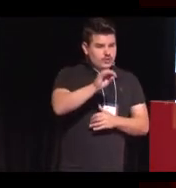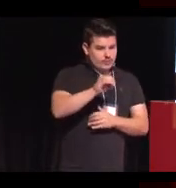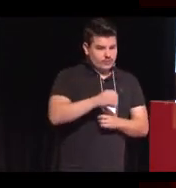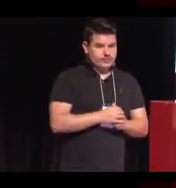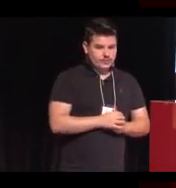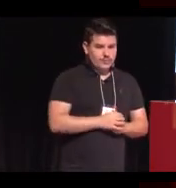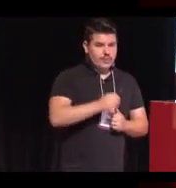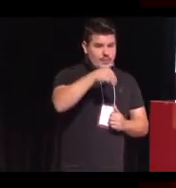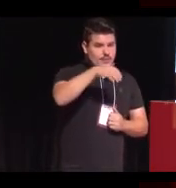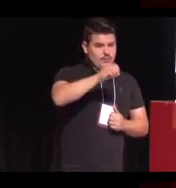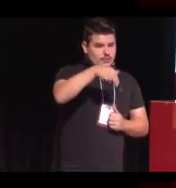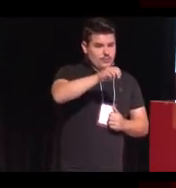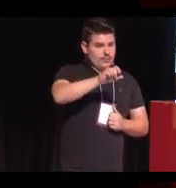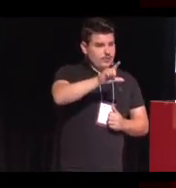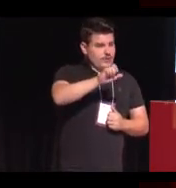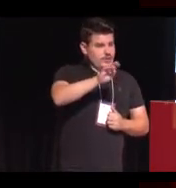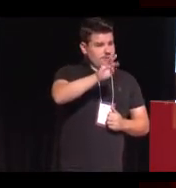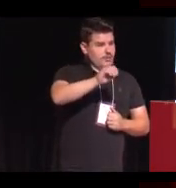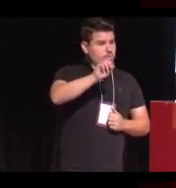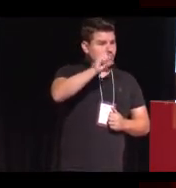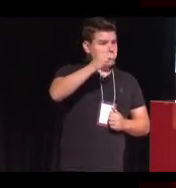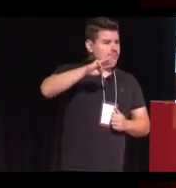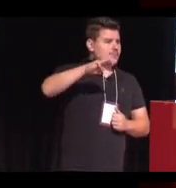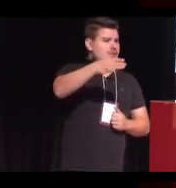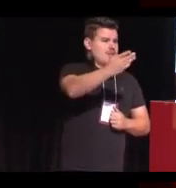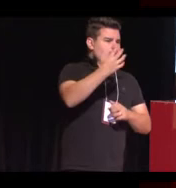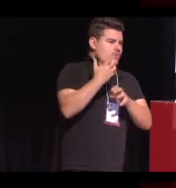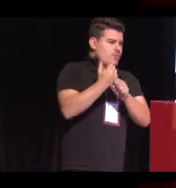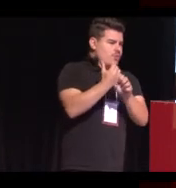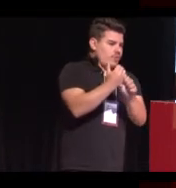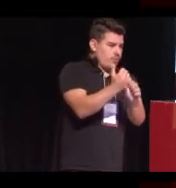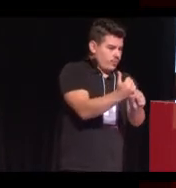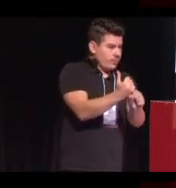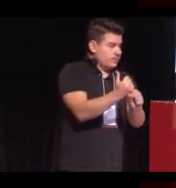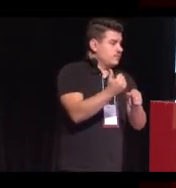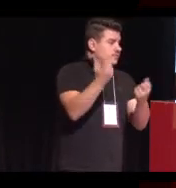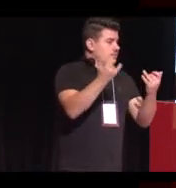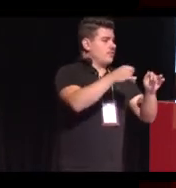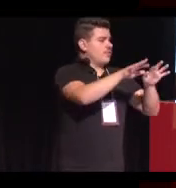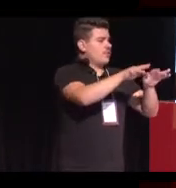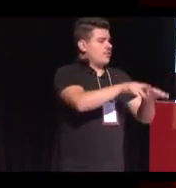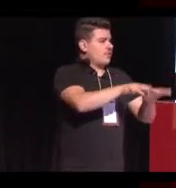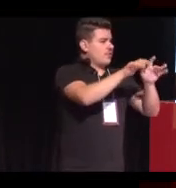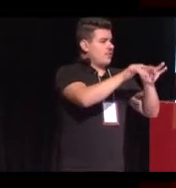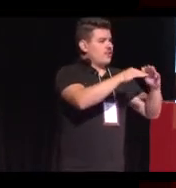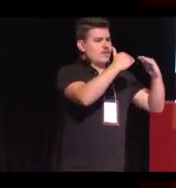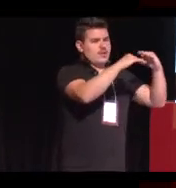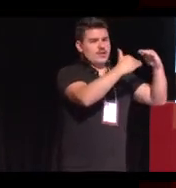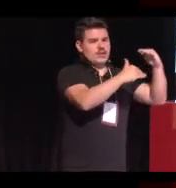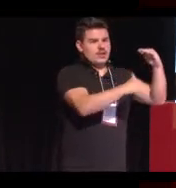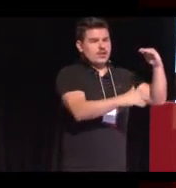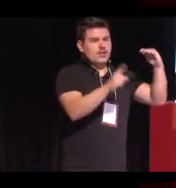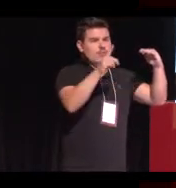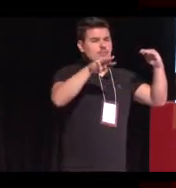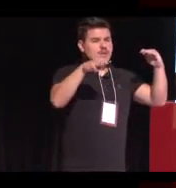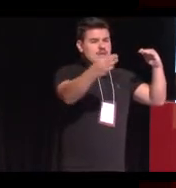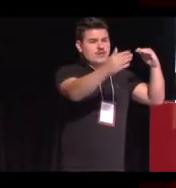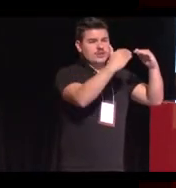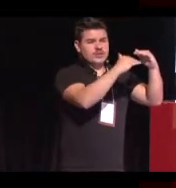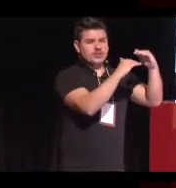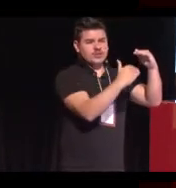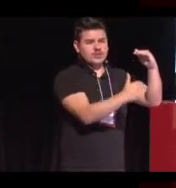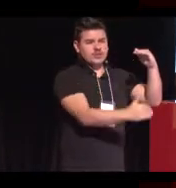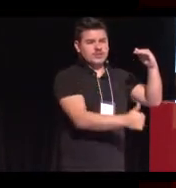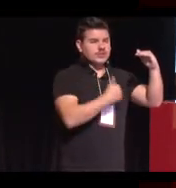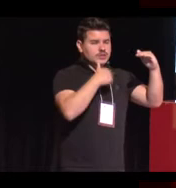Era um monolito de 1.300.000 linhas de código, então a gente está falando a gente pensou em tentar levantar